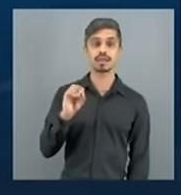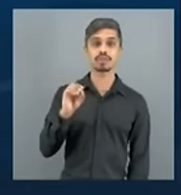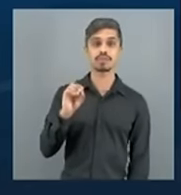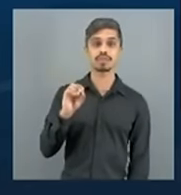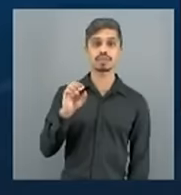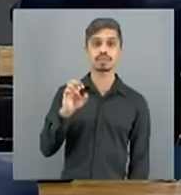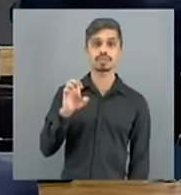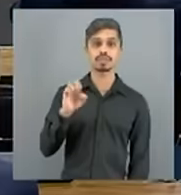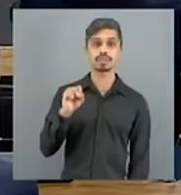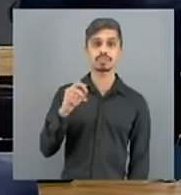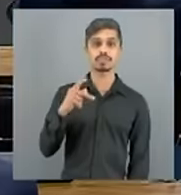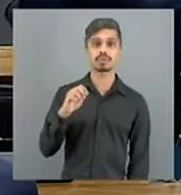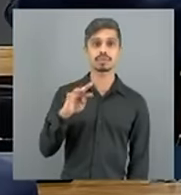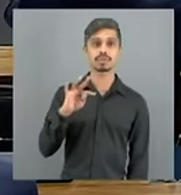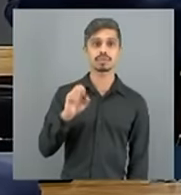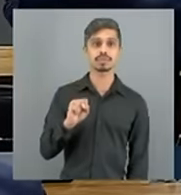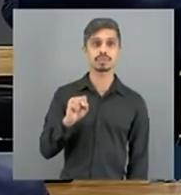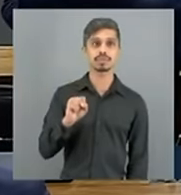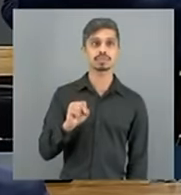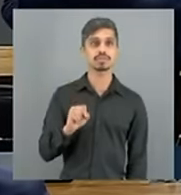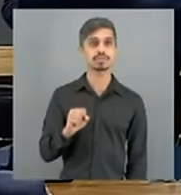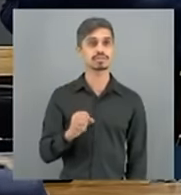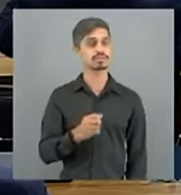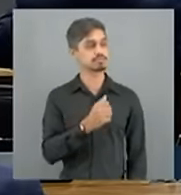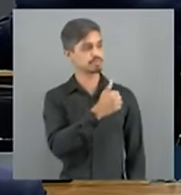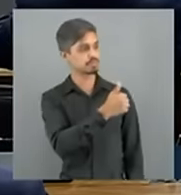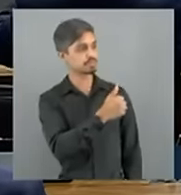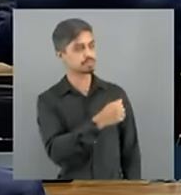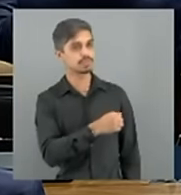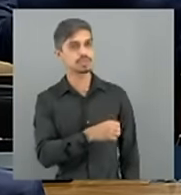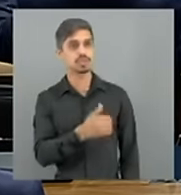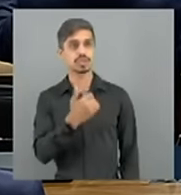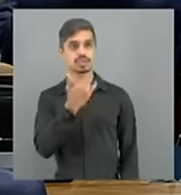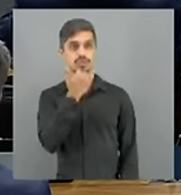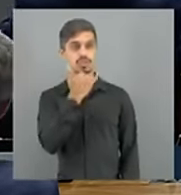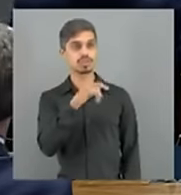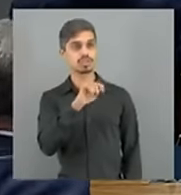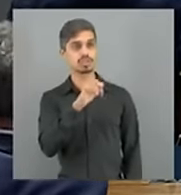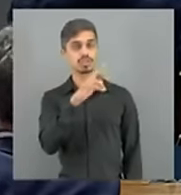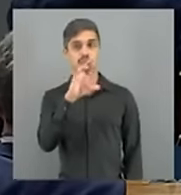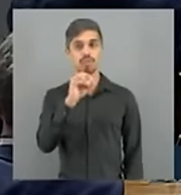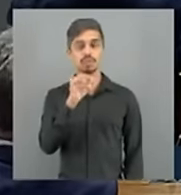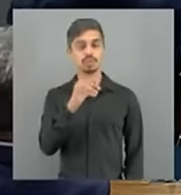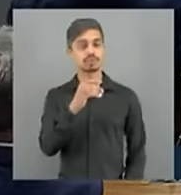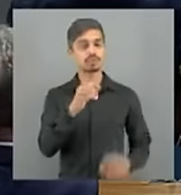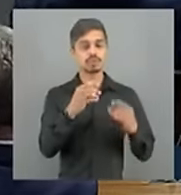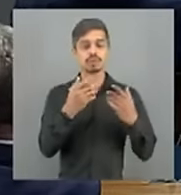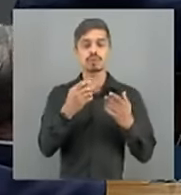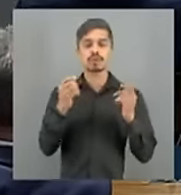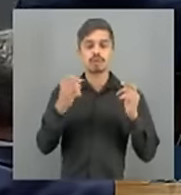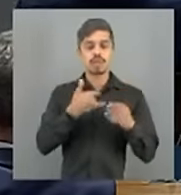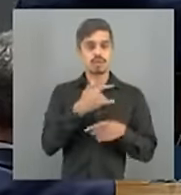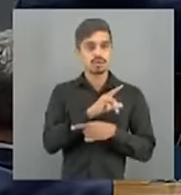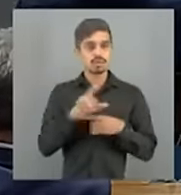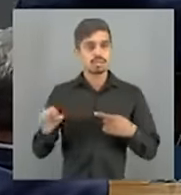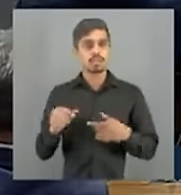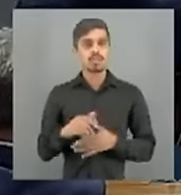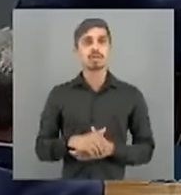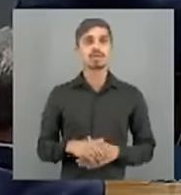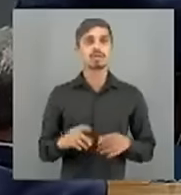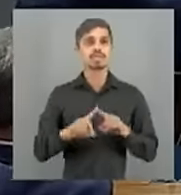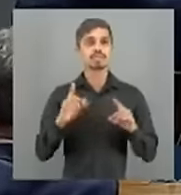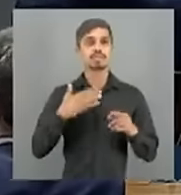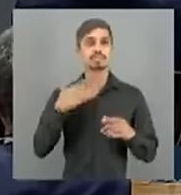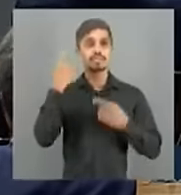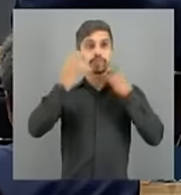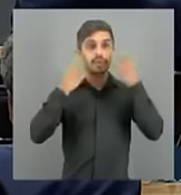Presidente, rapidamente. Pois não, senador e vice-presidente geral. Eu vou dar uma saidinha agora, mas volto. Só para dizer que a minha preocupação não é